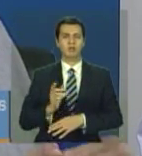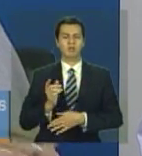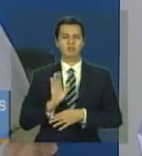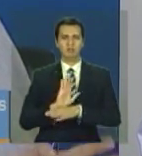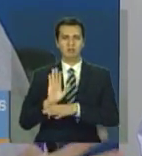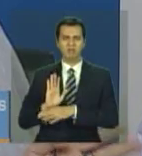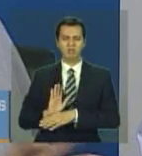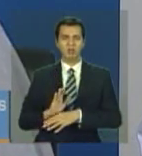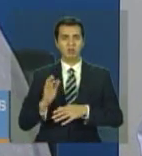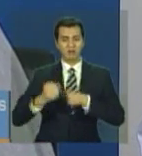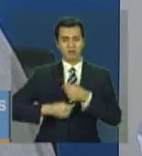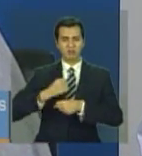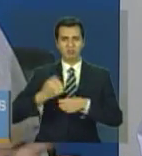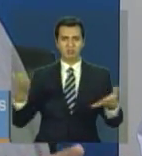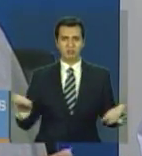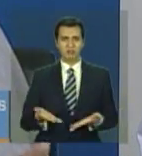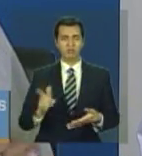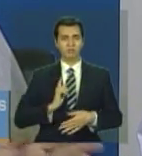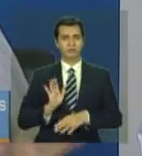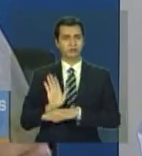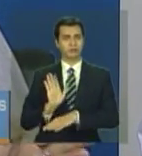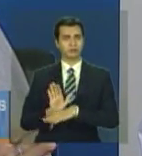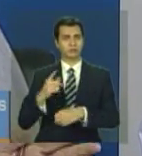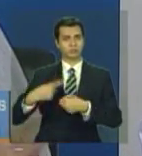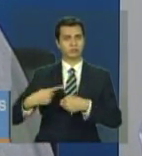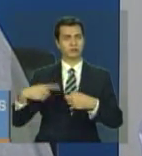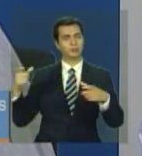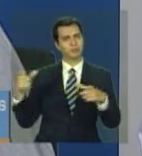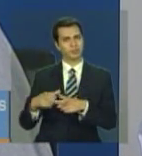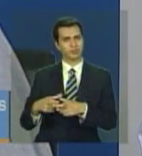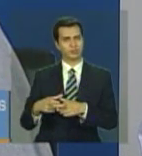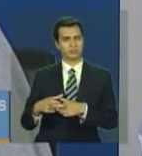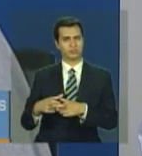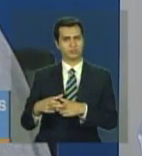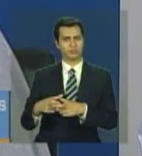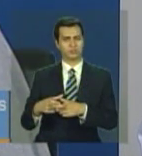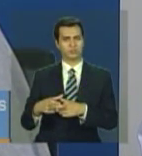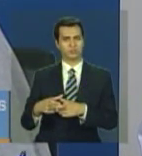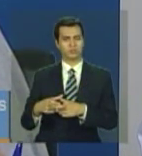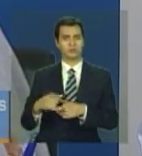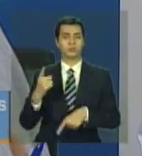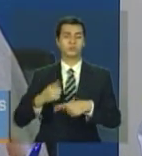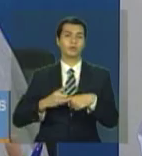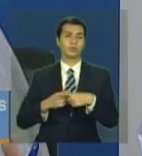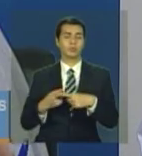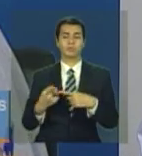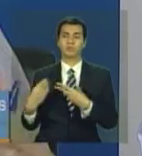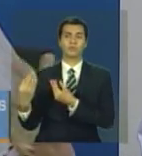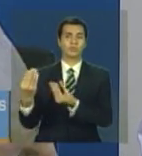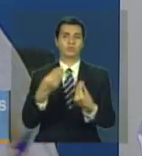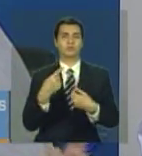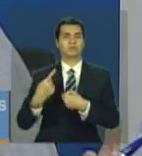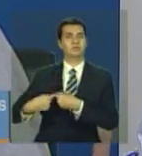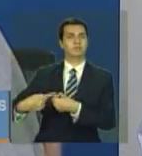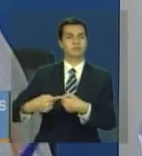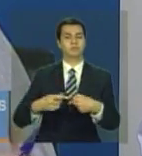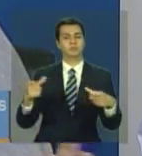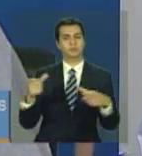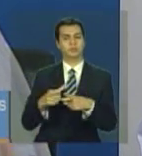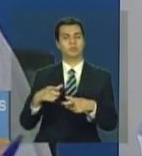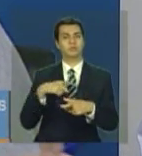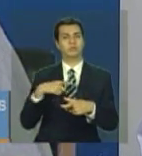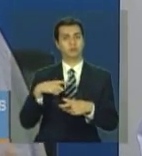são, esse ano foram para municípios pequenos, que também era uma demanda, né, que os municípios pequenos que têm uma